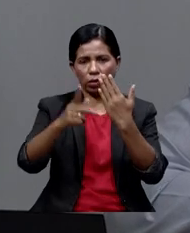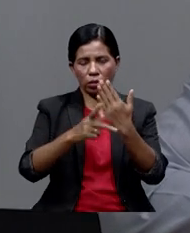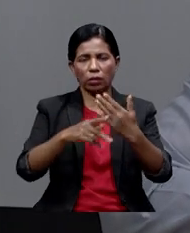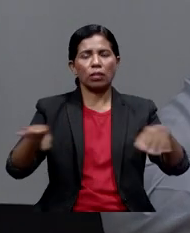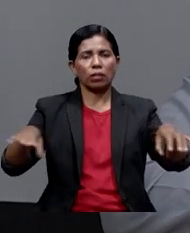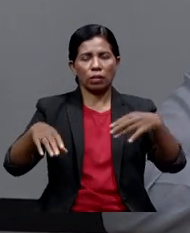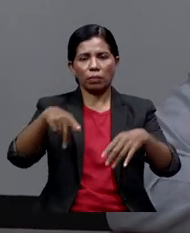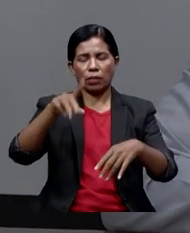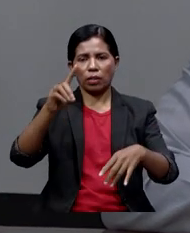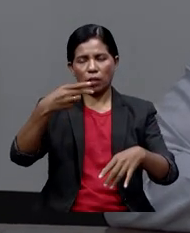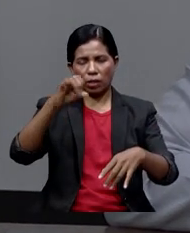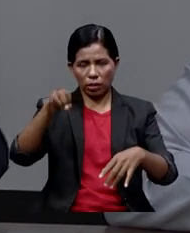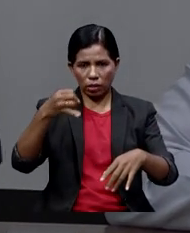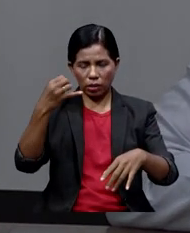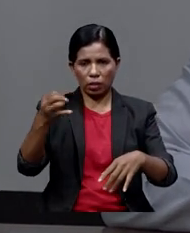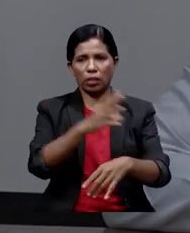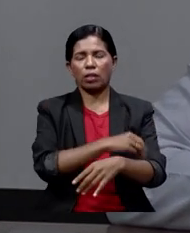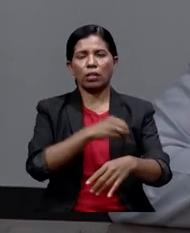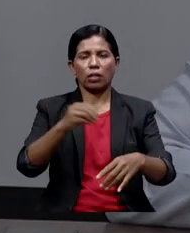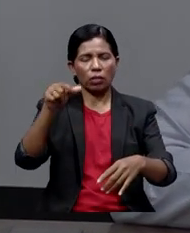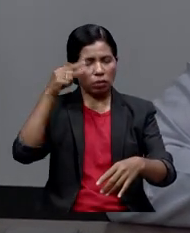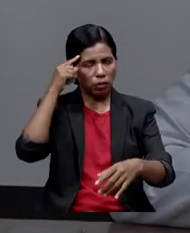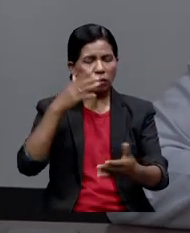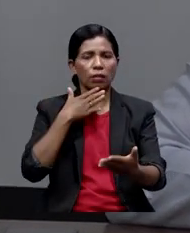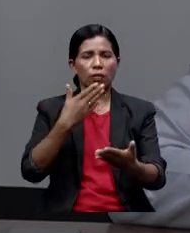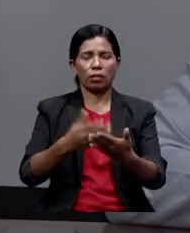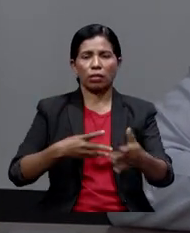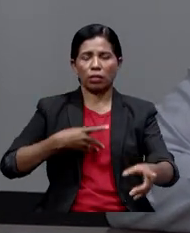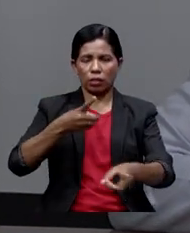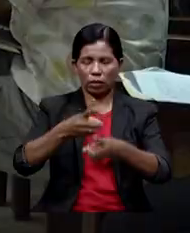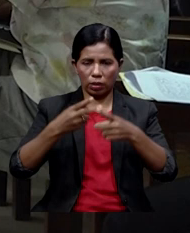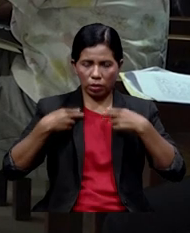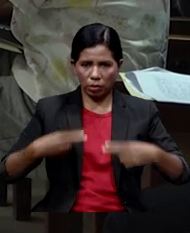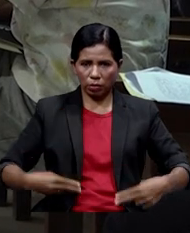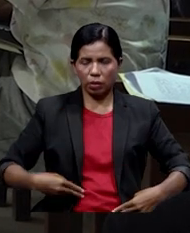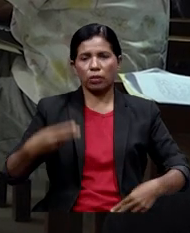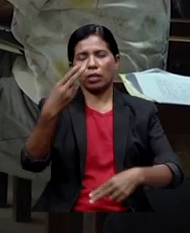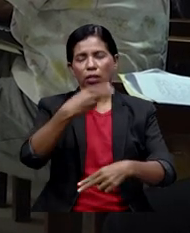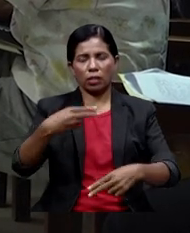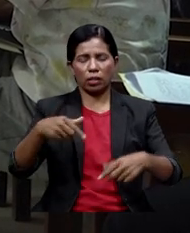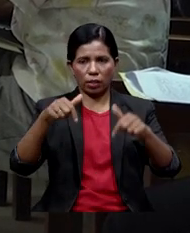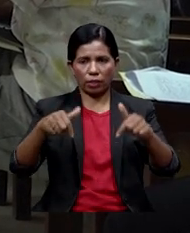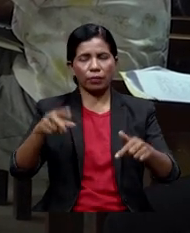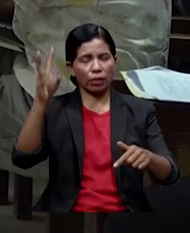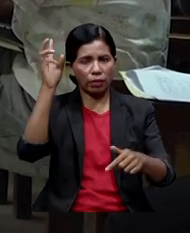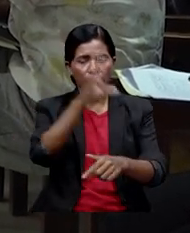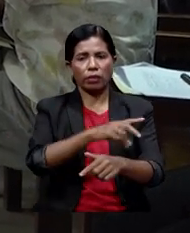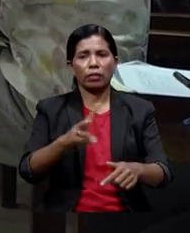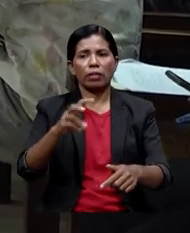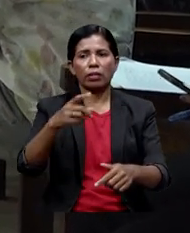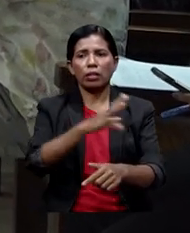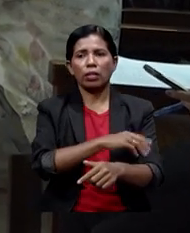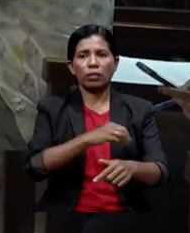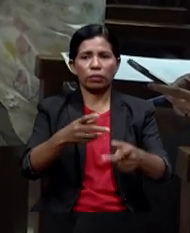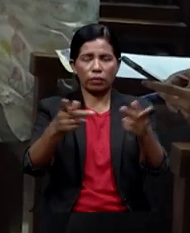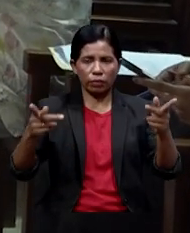serviço PDH-Zenian em termos boa governação nos direitos humanos que entende. Virgílio preocupa teve sua condição cela